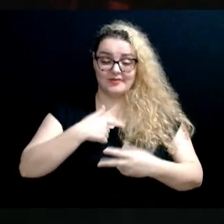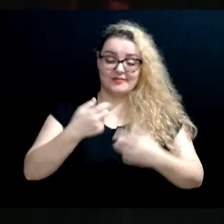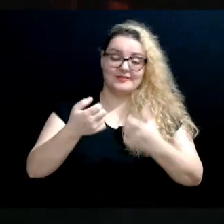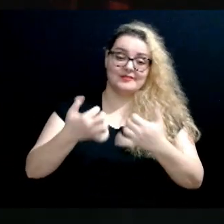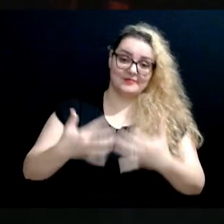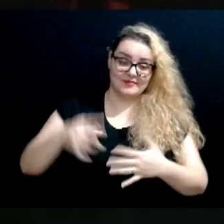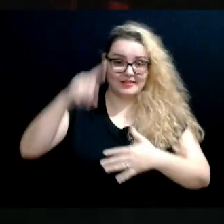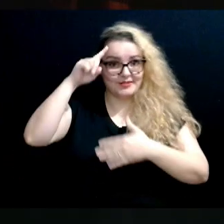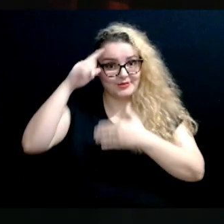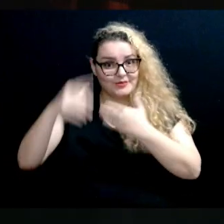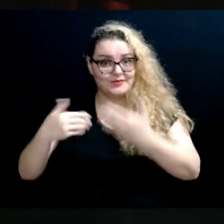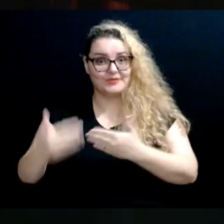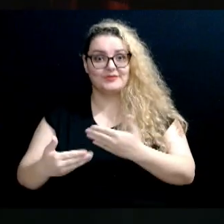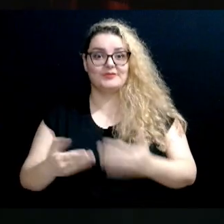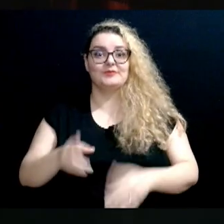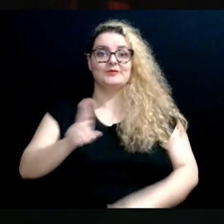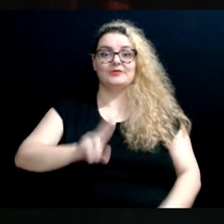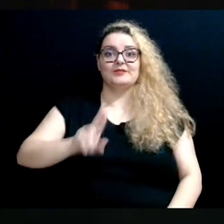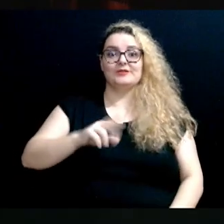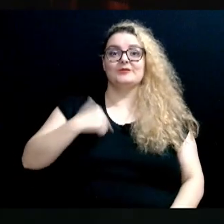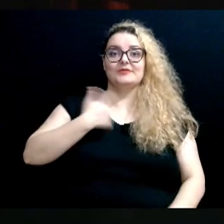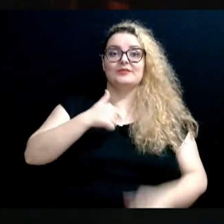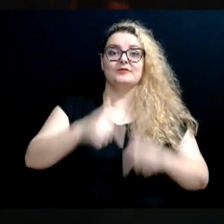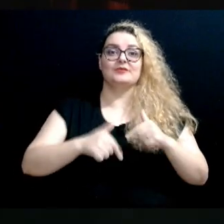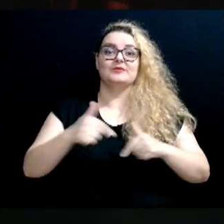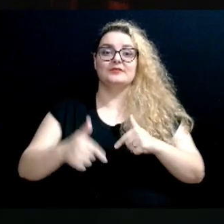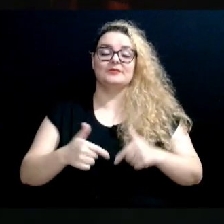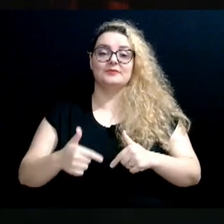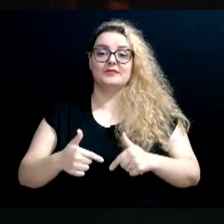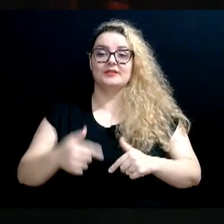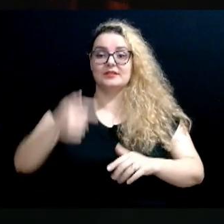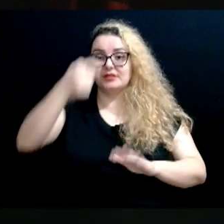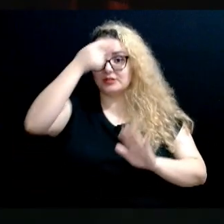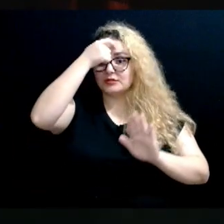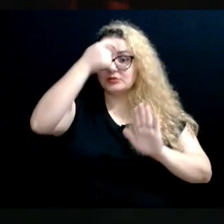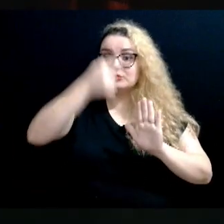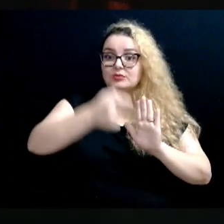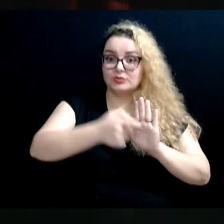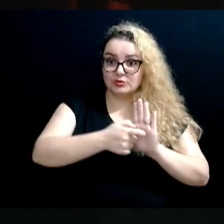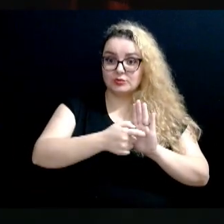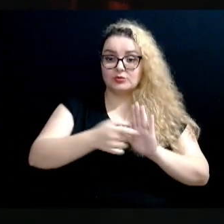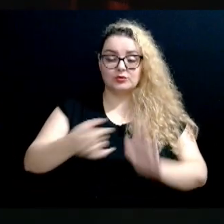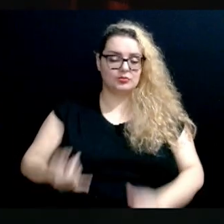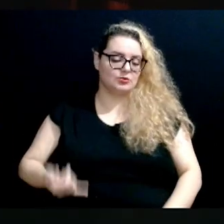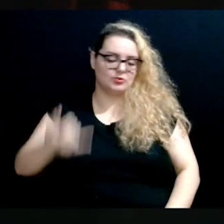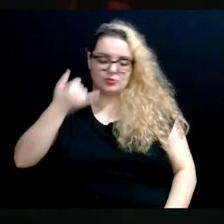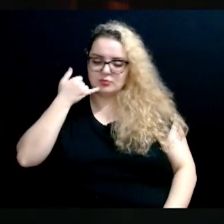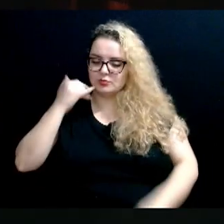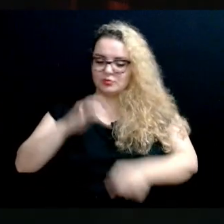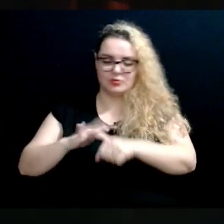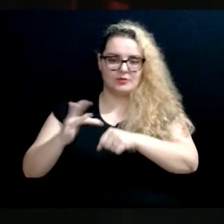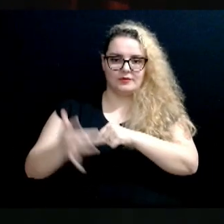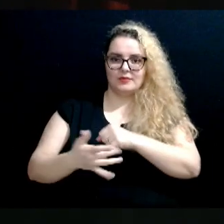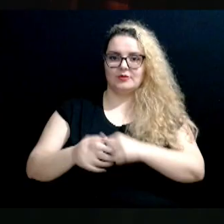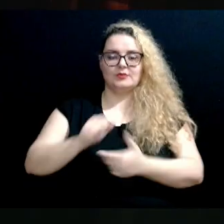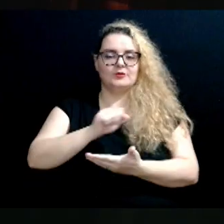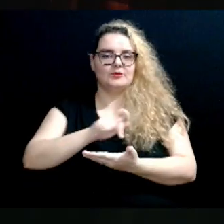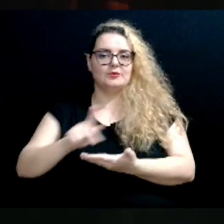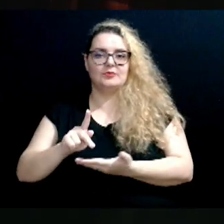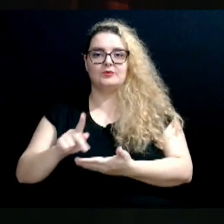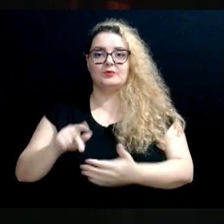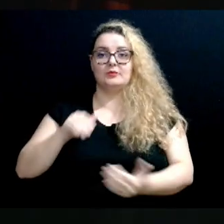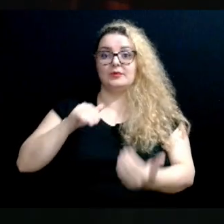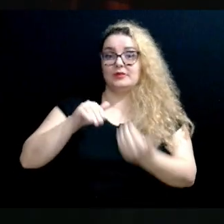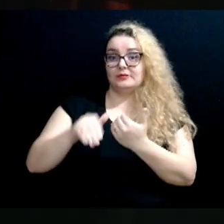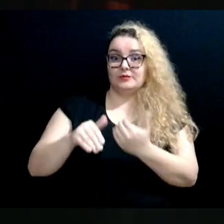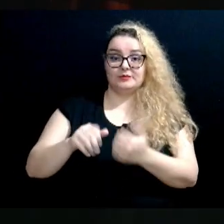para otimizar o nosso trabalho. A inteligência artificial está no celular, nas redes sociais, nos aplicativos de trânsito, nas plataformas